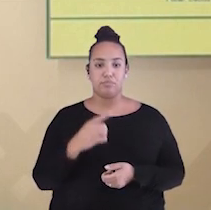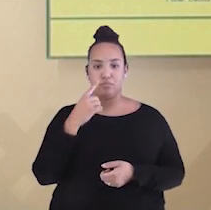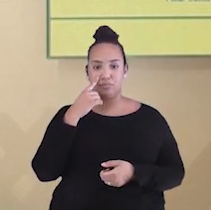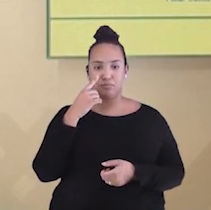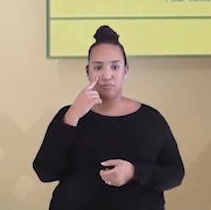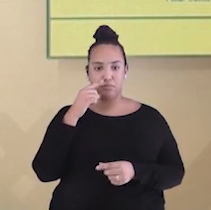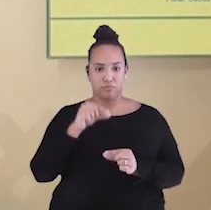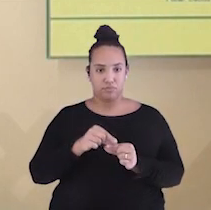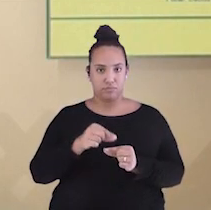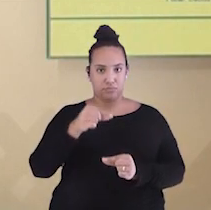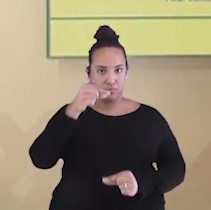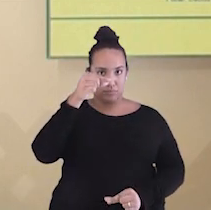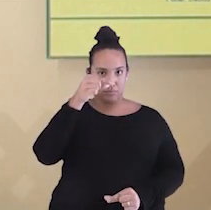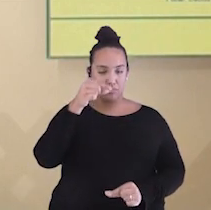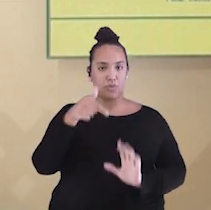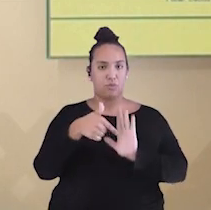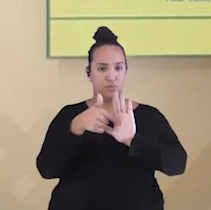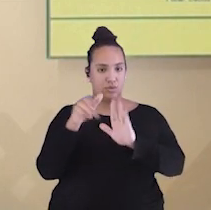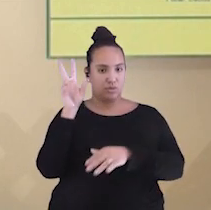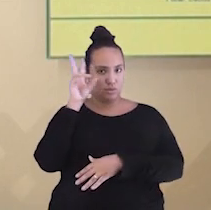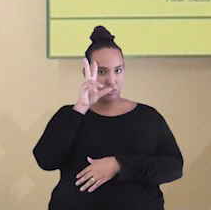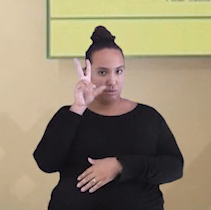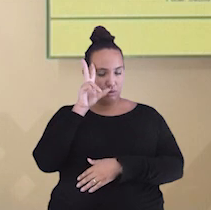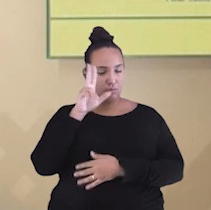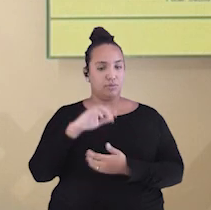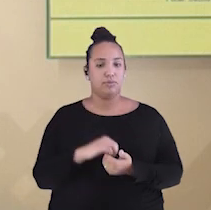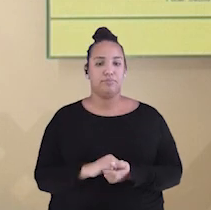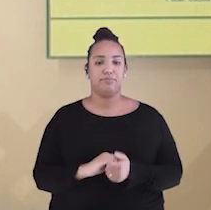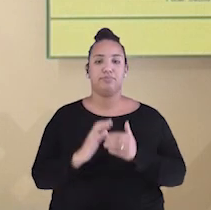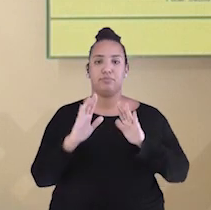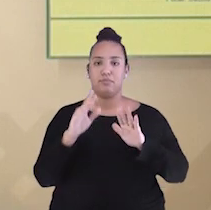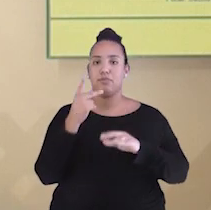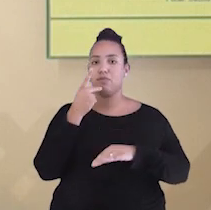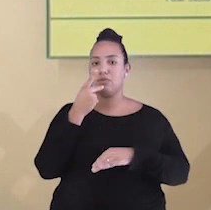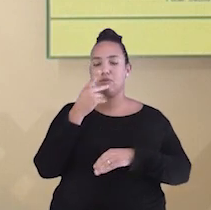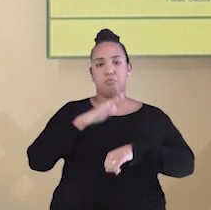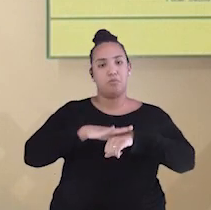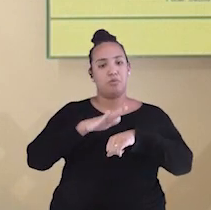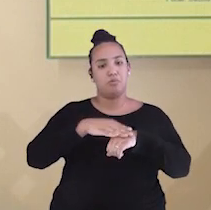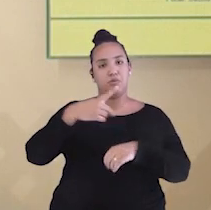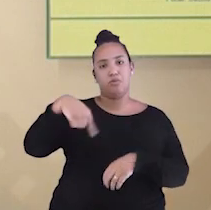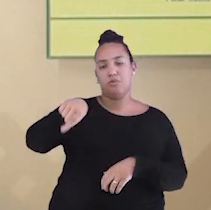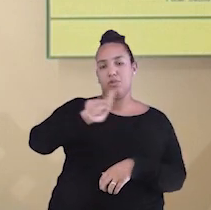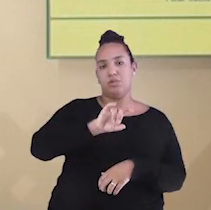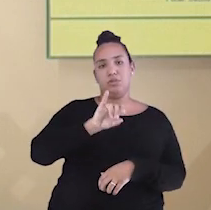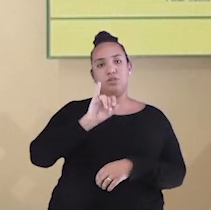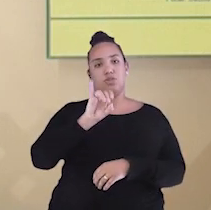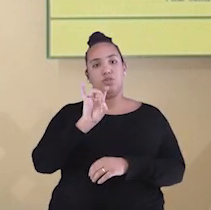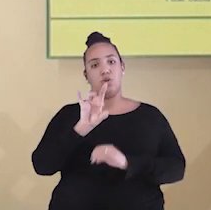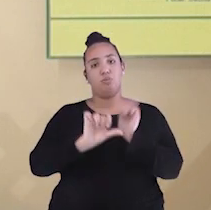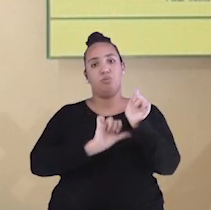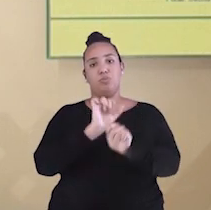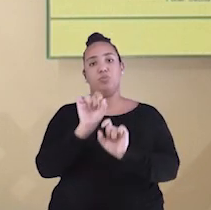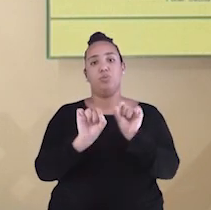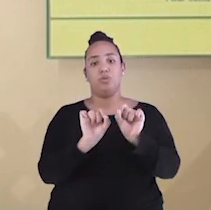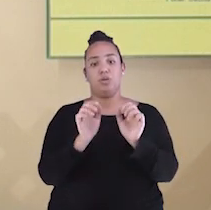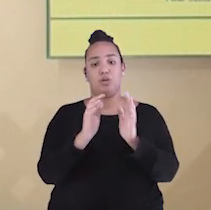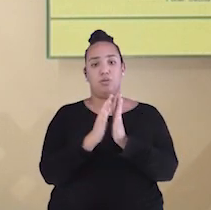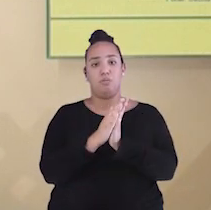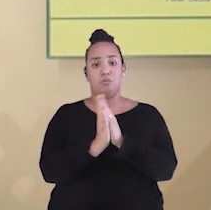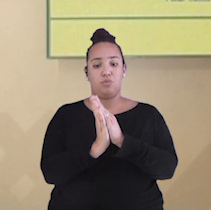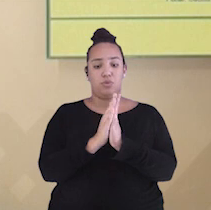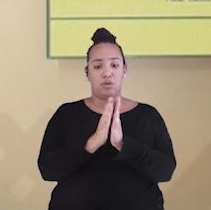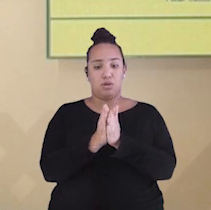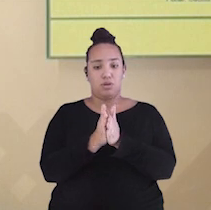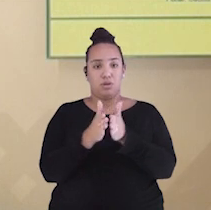tecido com os centímetros que eu indiquei para vocês. Mas, como eu disse, fica a critério de vocês também, tá bom? Só vai mudar o tamanho da